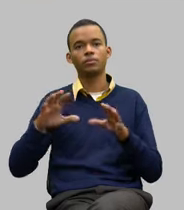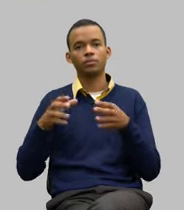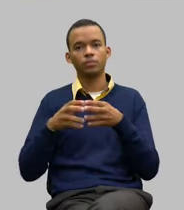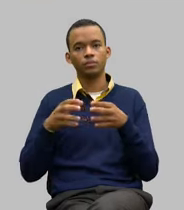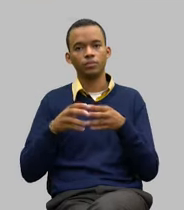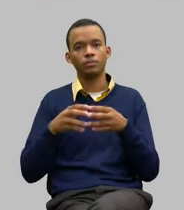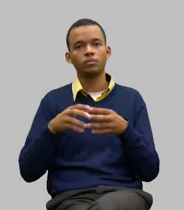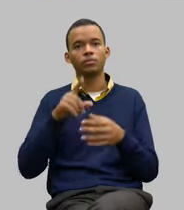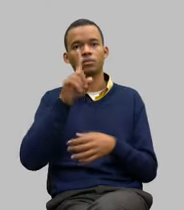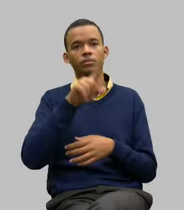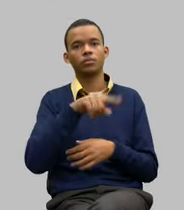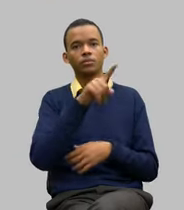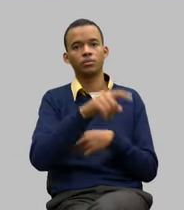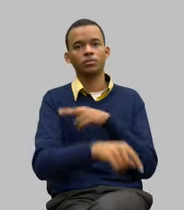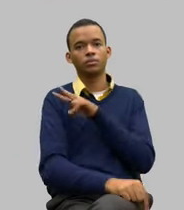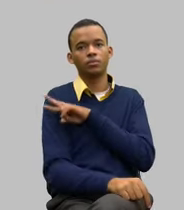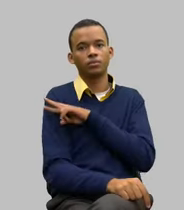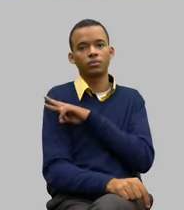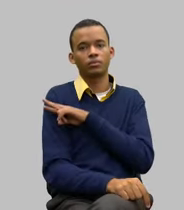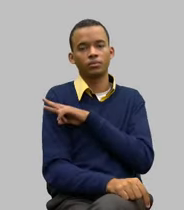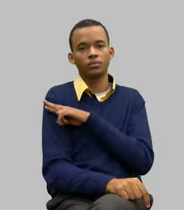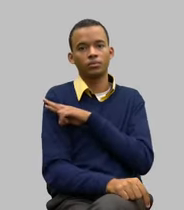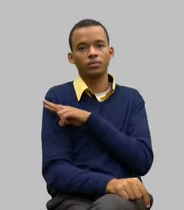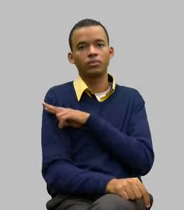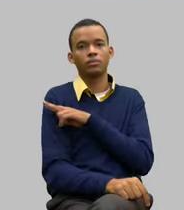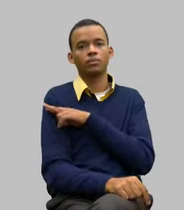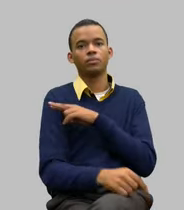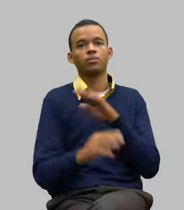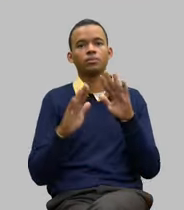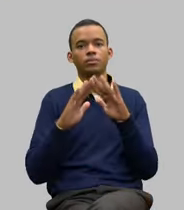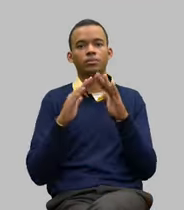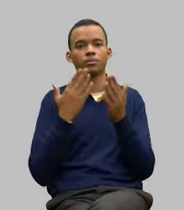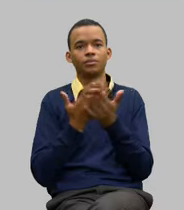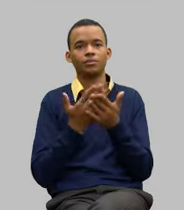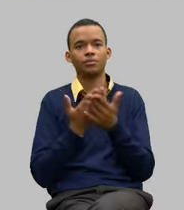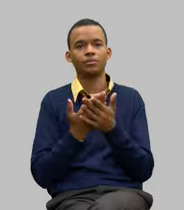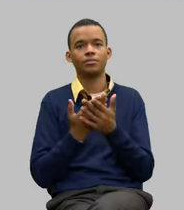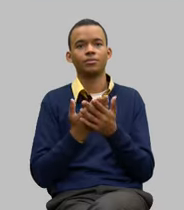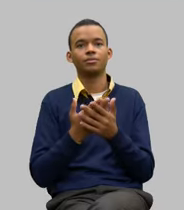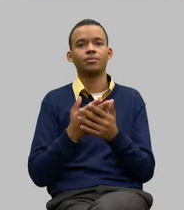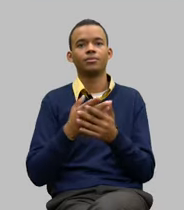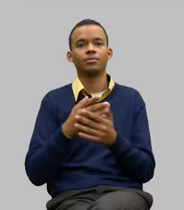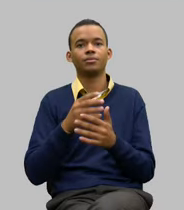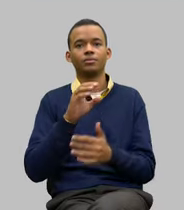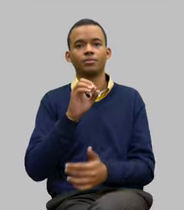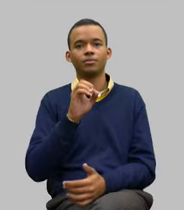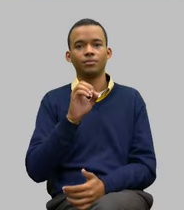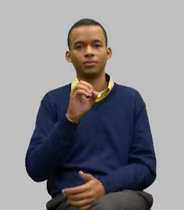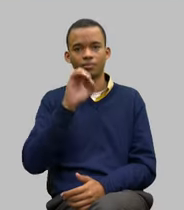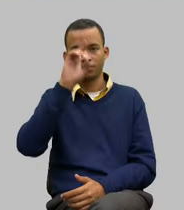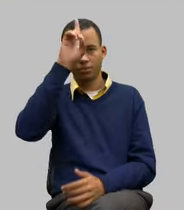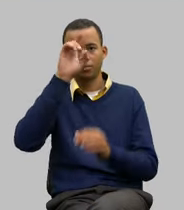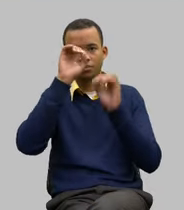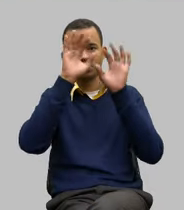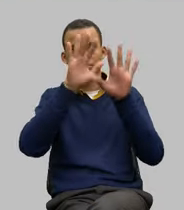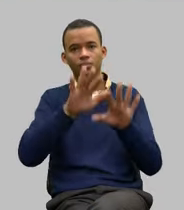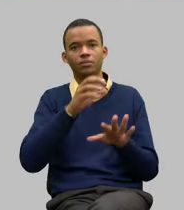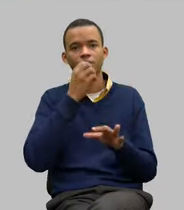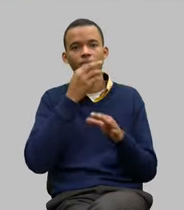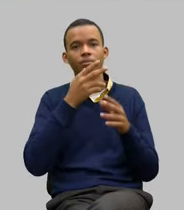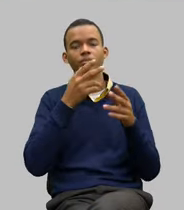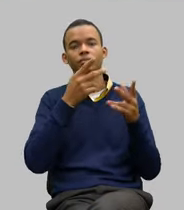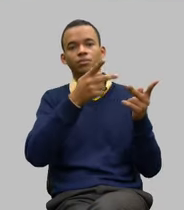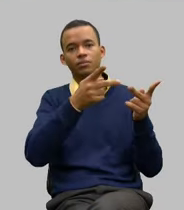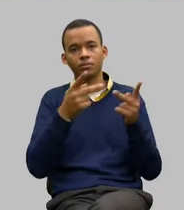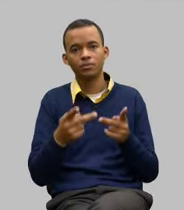médio da Escola Estadual Ordem e Progresso tá bom Deus abençoe vocês aí sejam bem-vindos secretário o